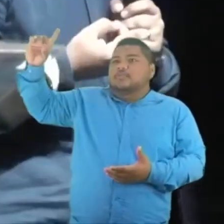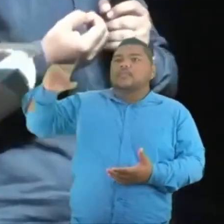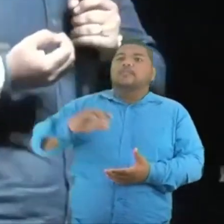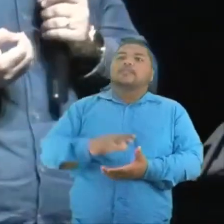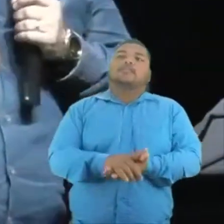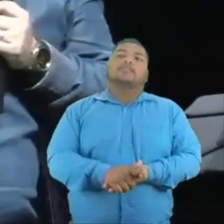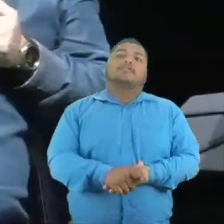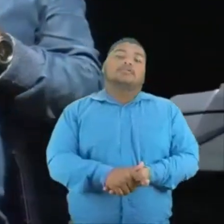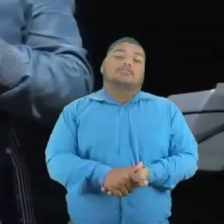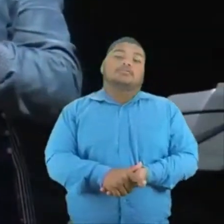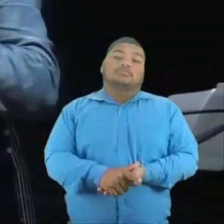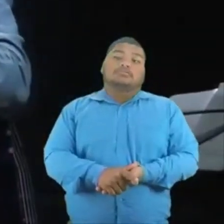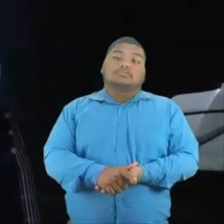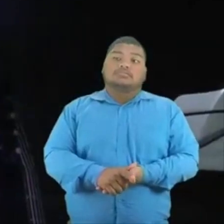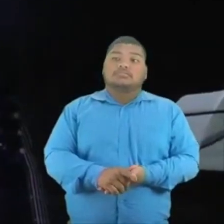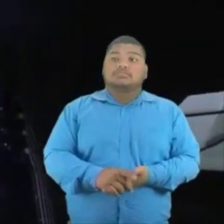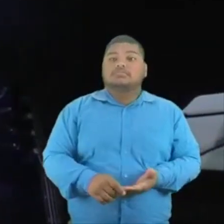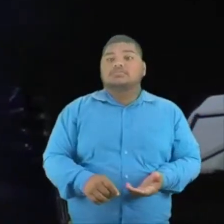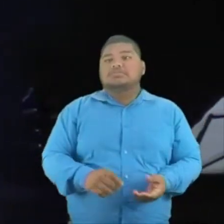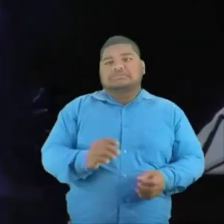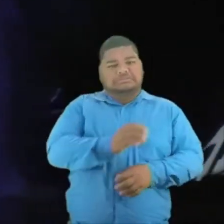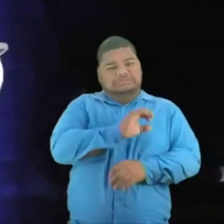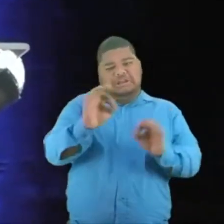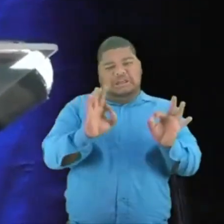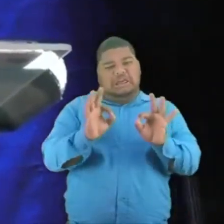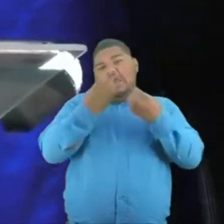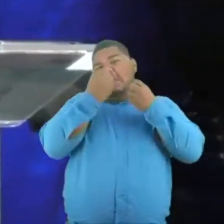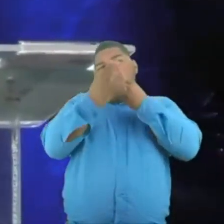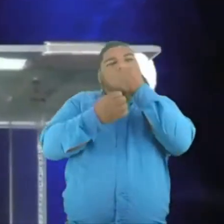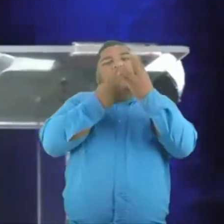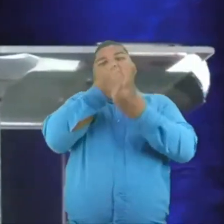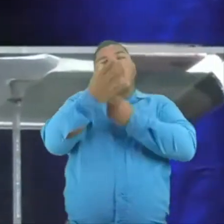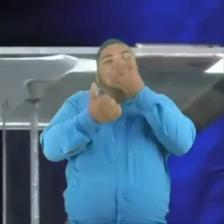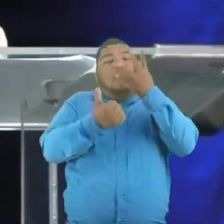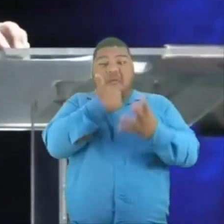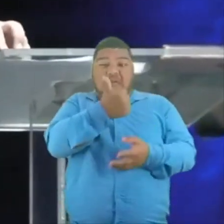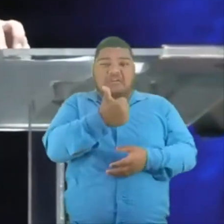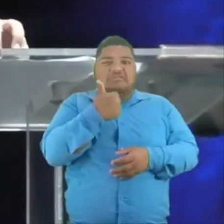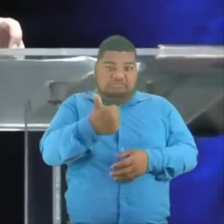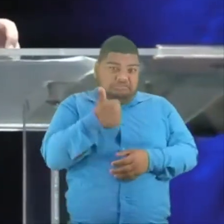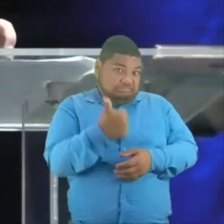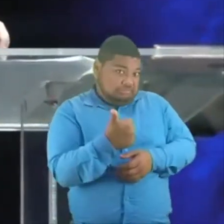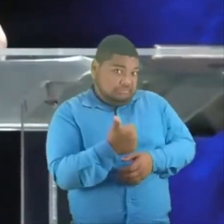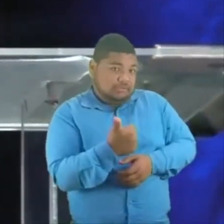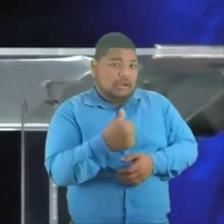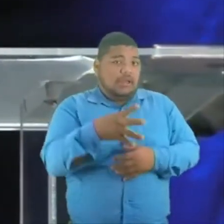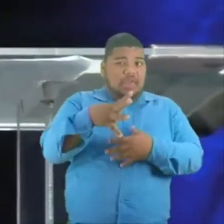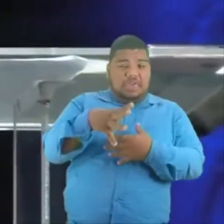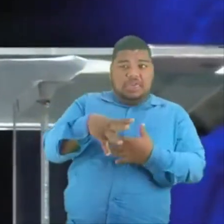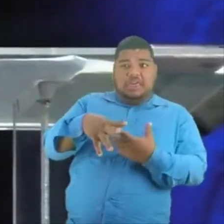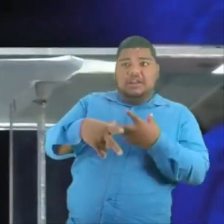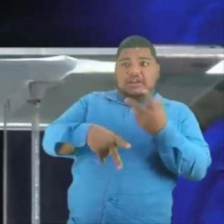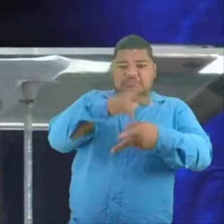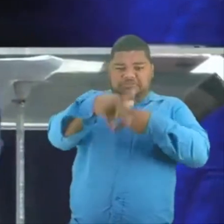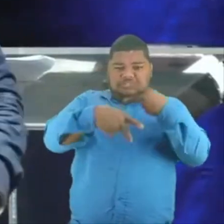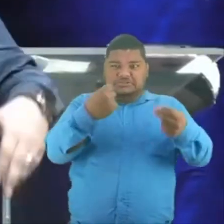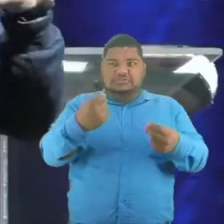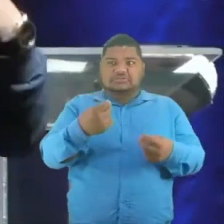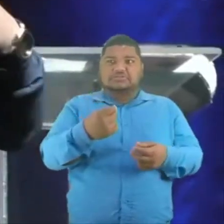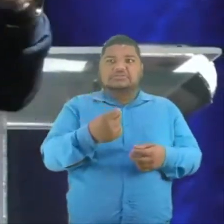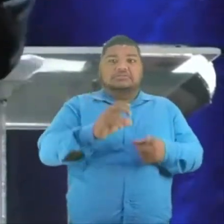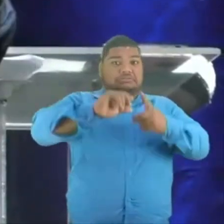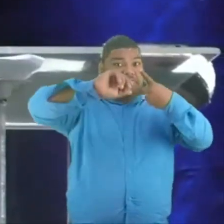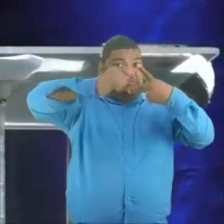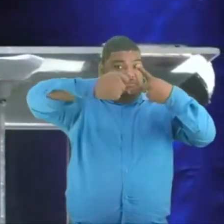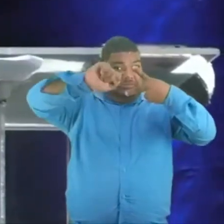por interesses, porque tudo está bombando, tudo está dando certo, está prosperando, você está recebendo os Pix aí direto, você está